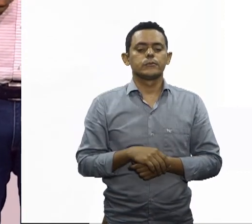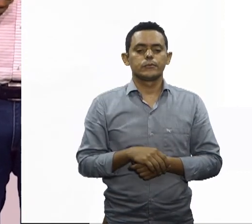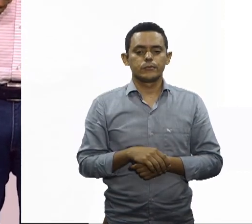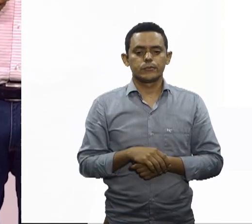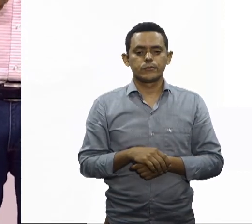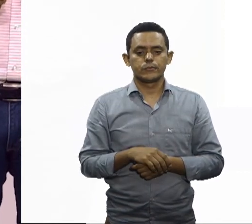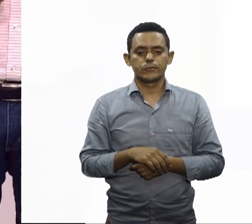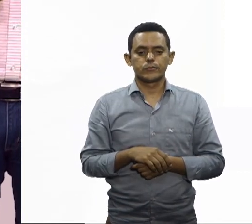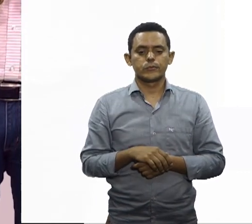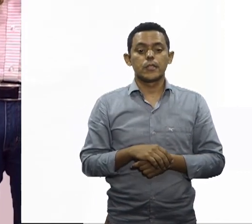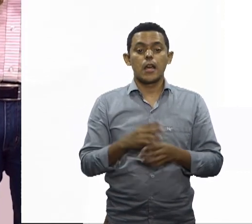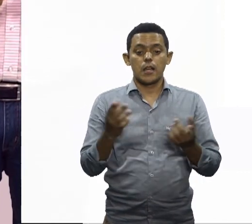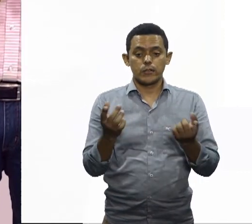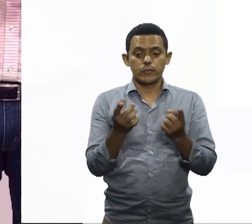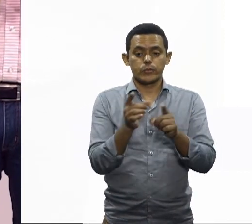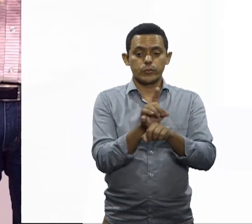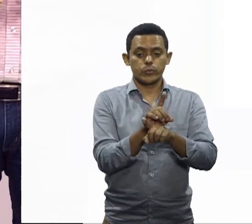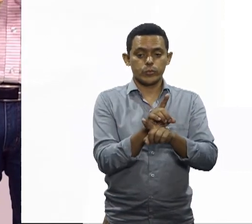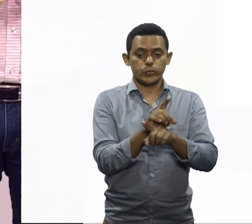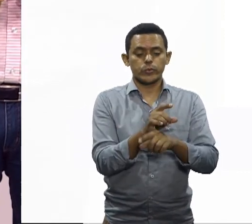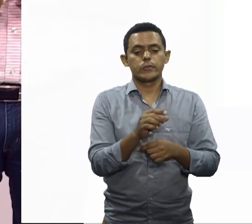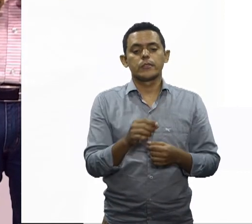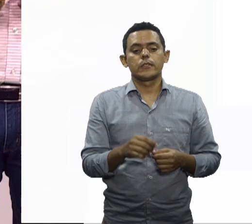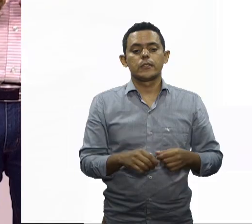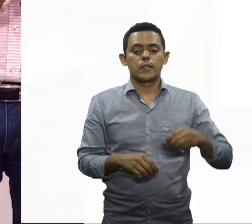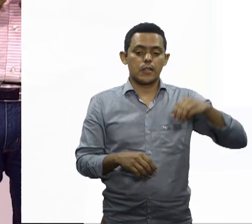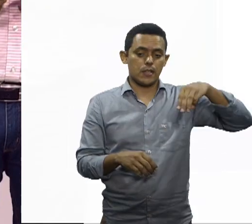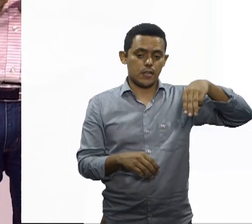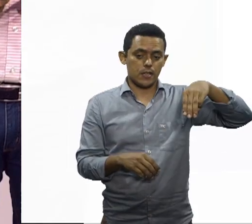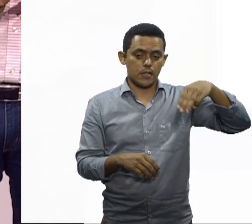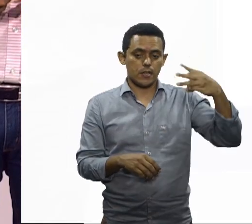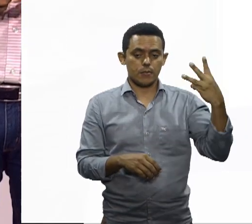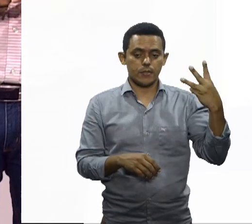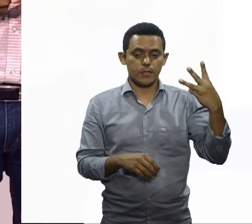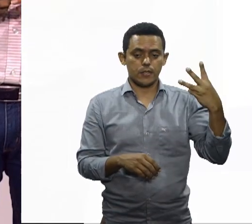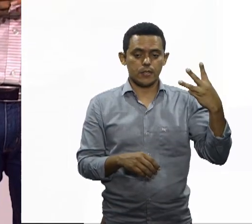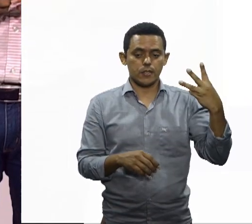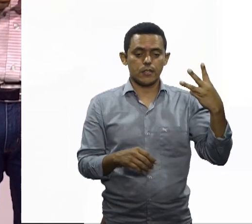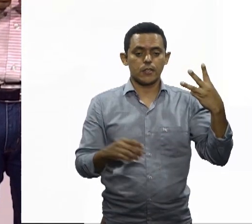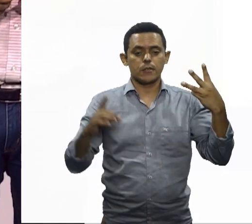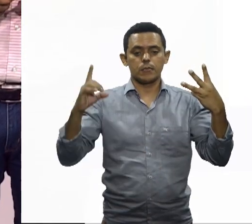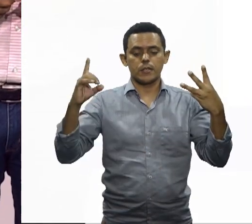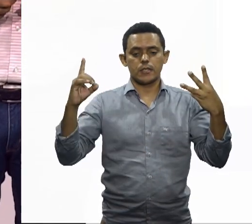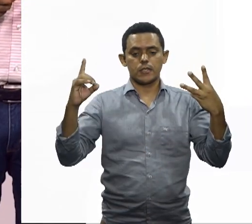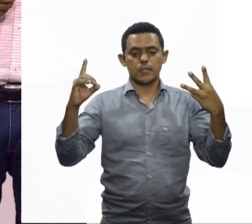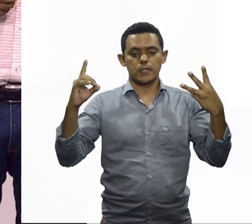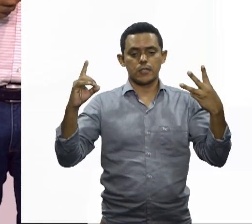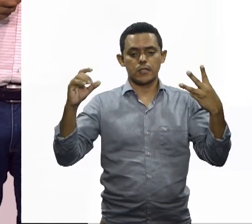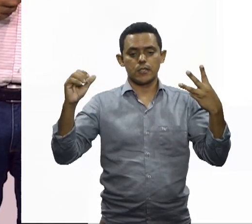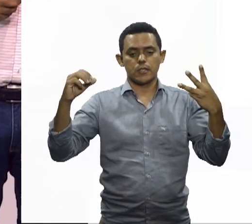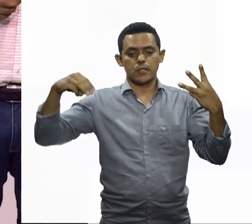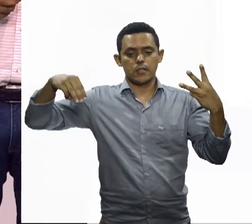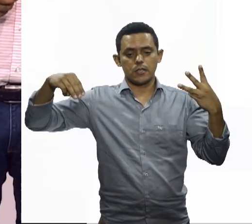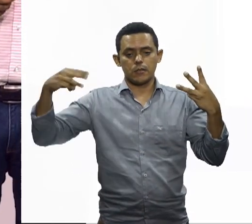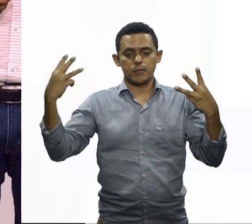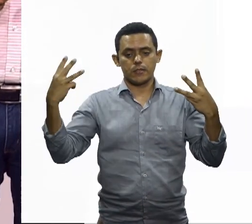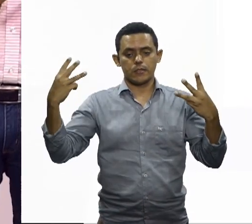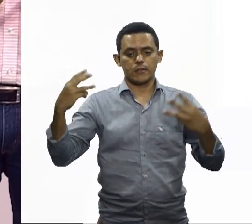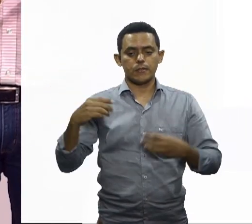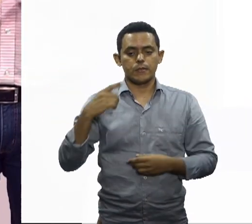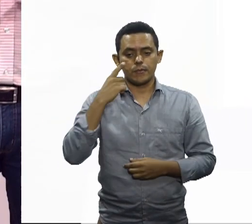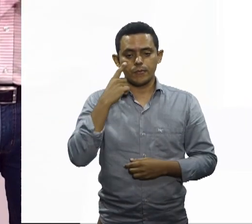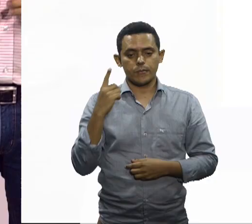transformar esse metros cúbicos em decímetros cúbicos. Então, para isso, pessoal, olha ali, ó. Se eu vou de metros cúbicos